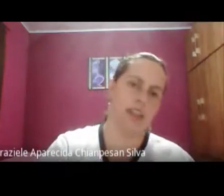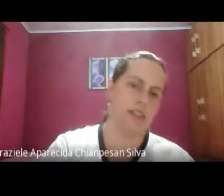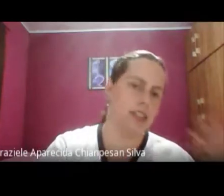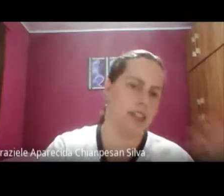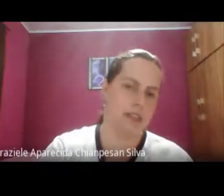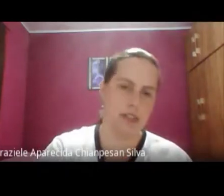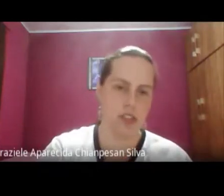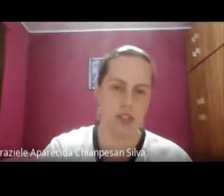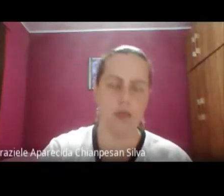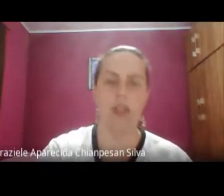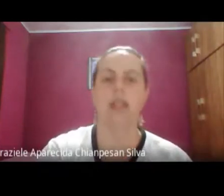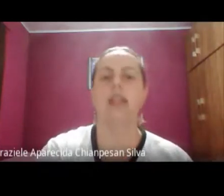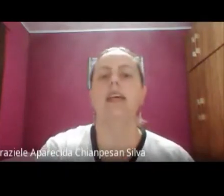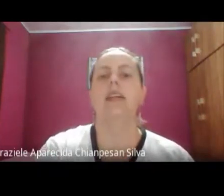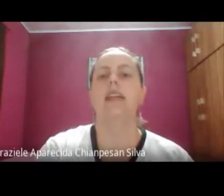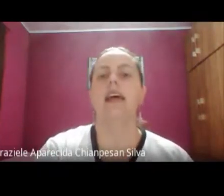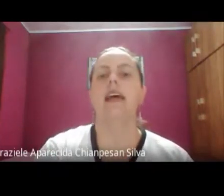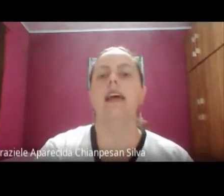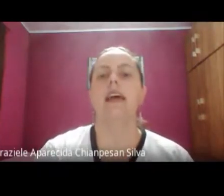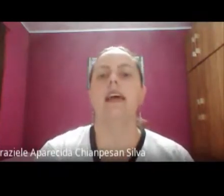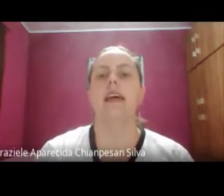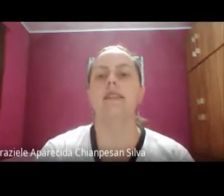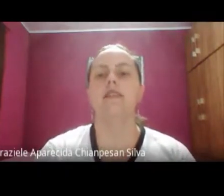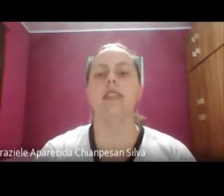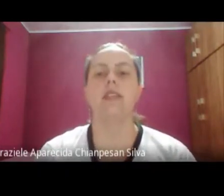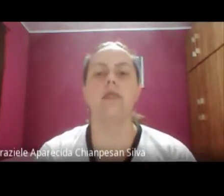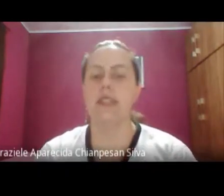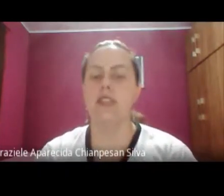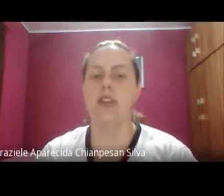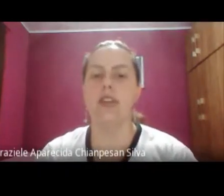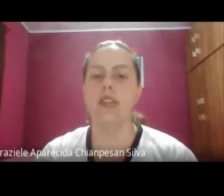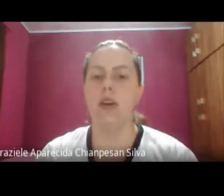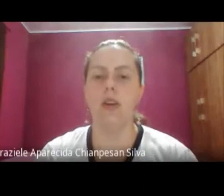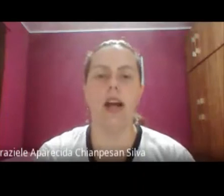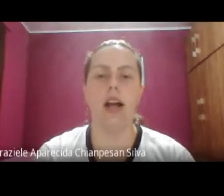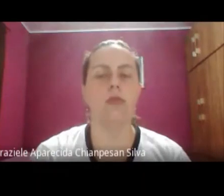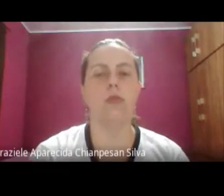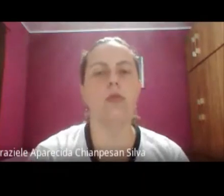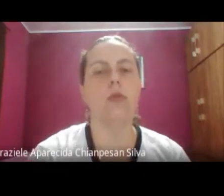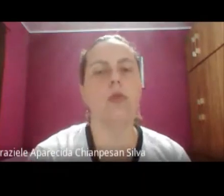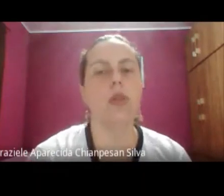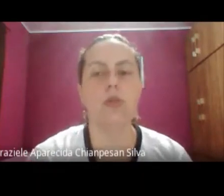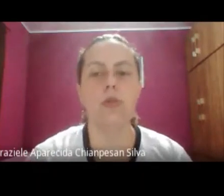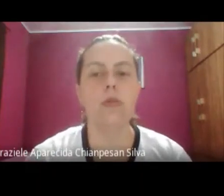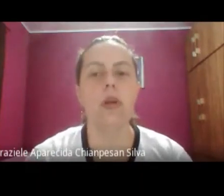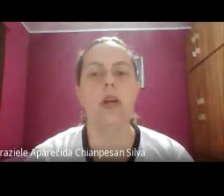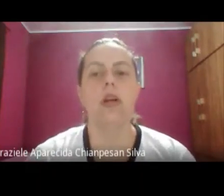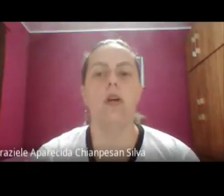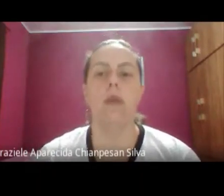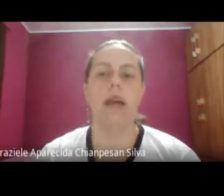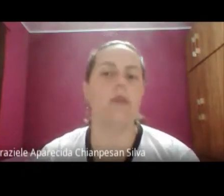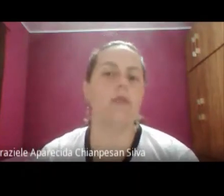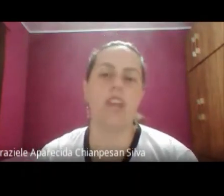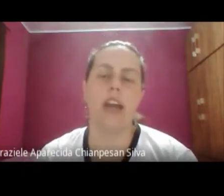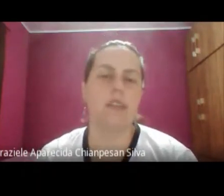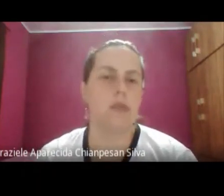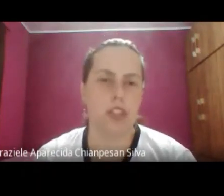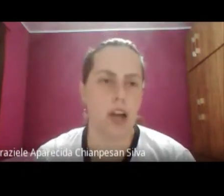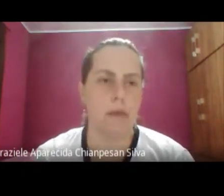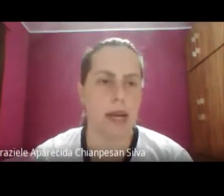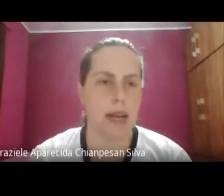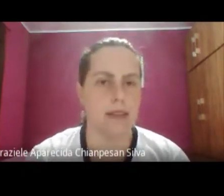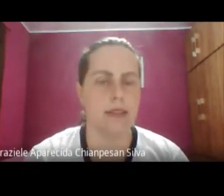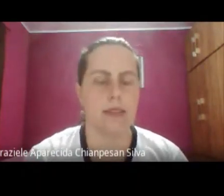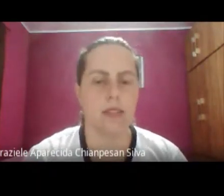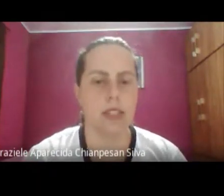vocês já devem ter assistido. Né? Se vocês não assistiram, é só colocar no Google Olodum com Michael Jackson, que